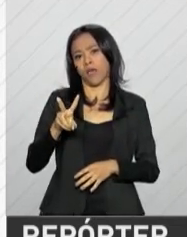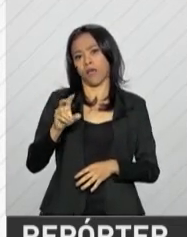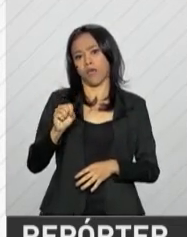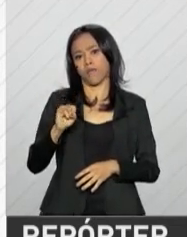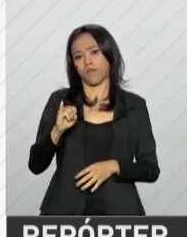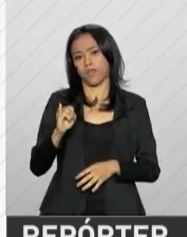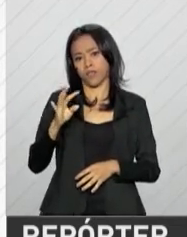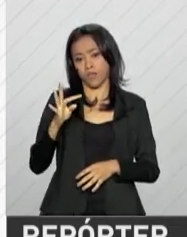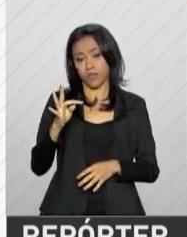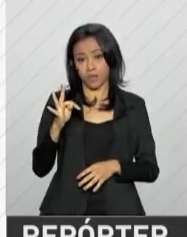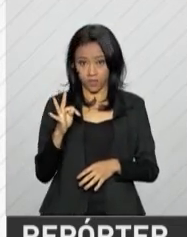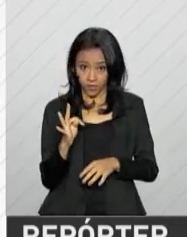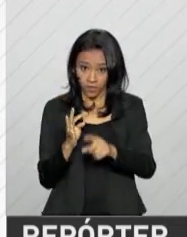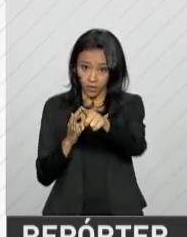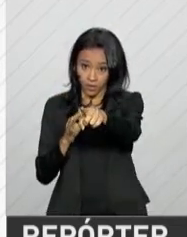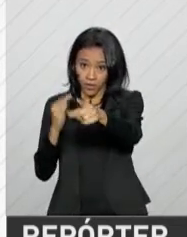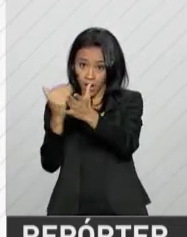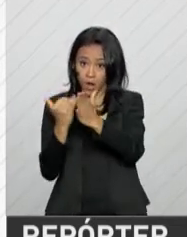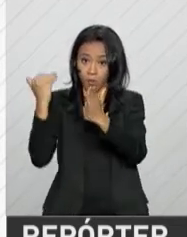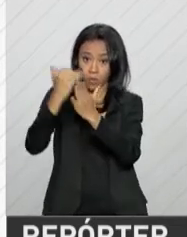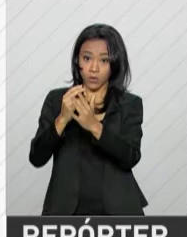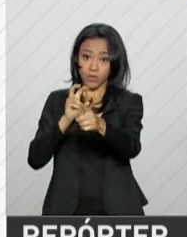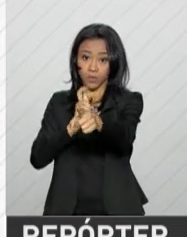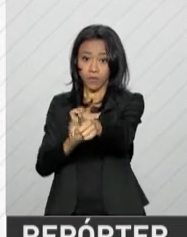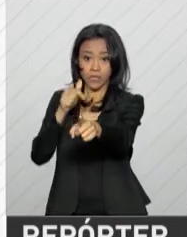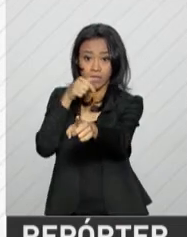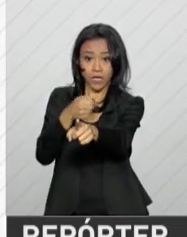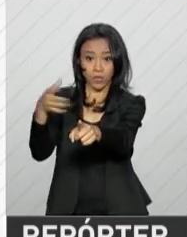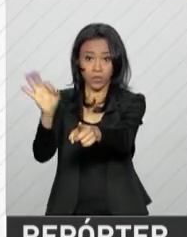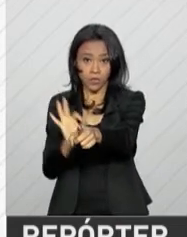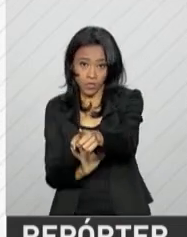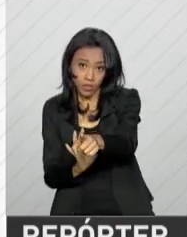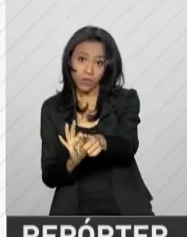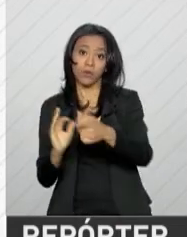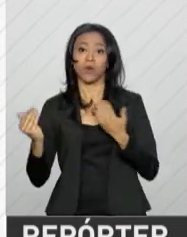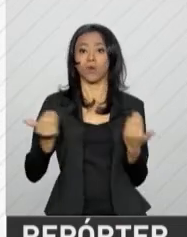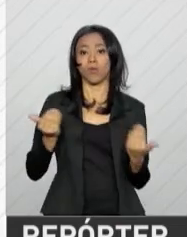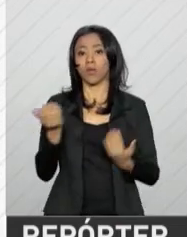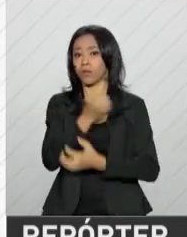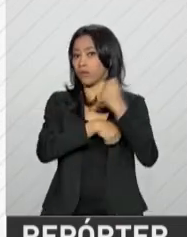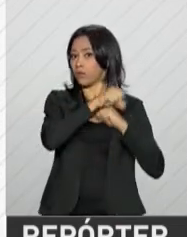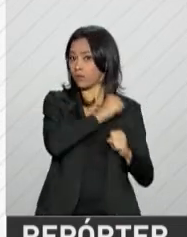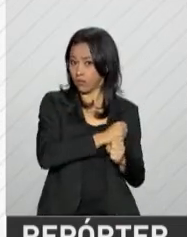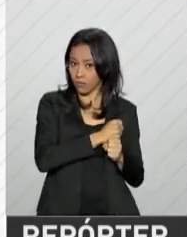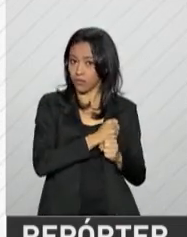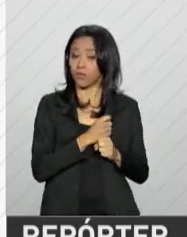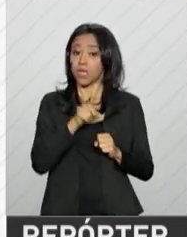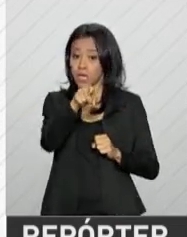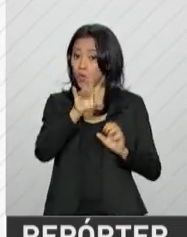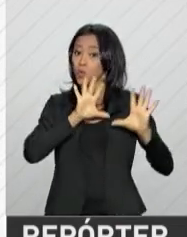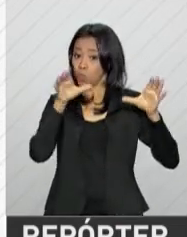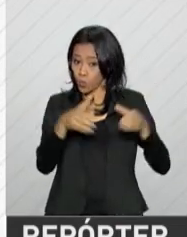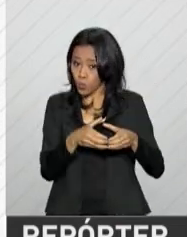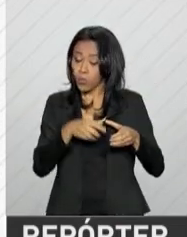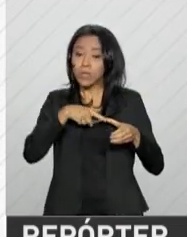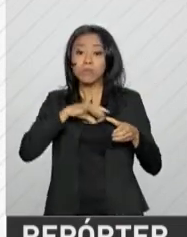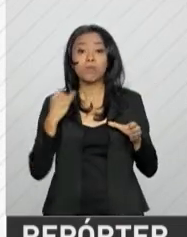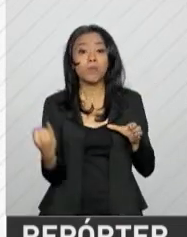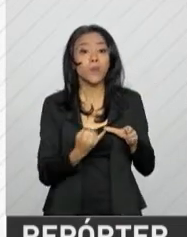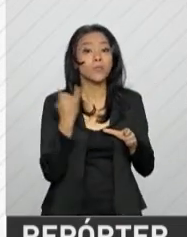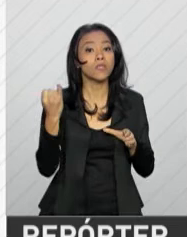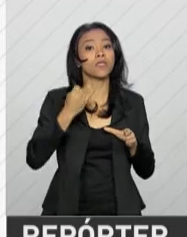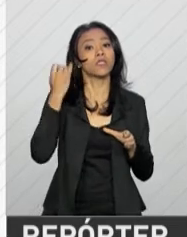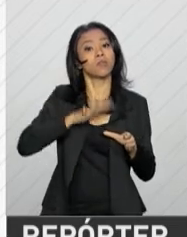positivo na balança comercial brasileira cresceu 57% em relação ao ano anterior o bloco também é fundamental para a atividade